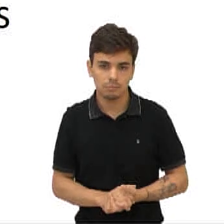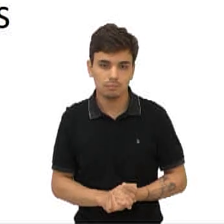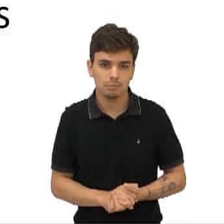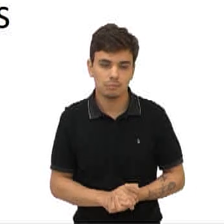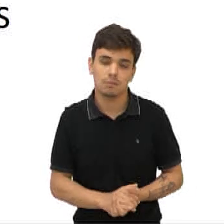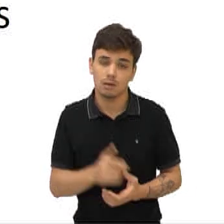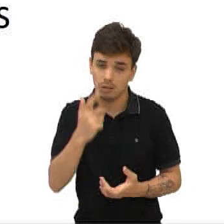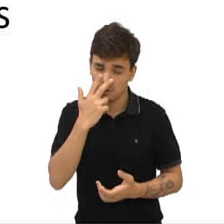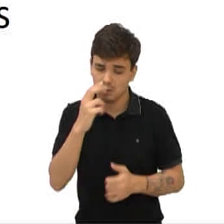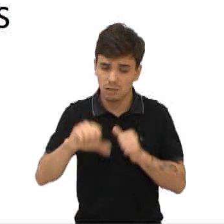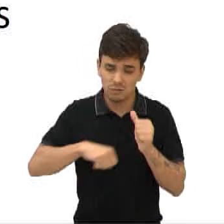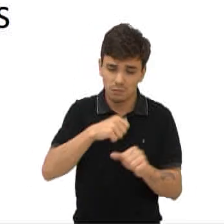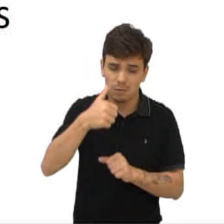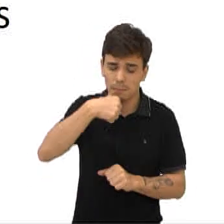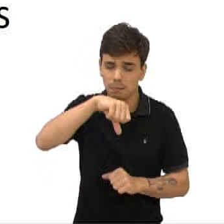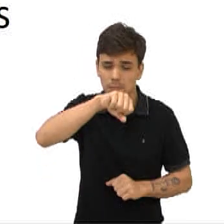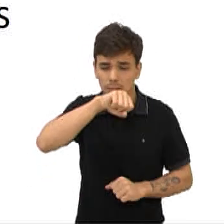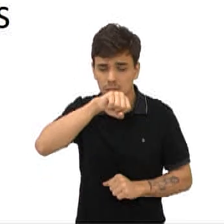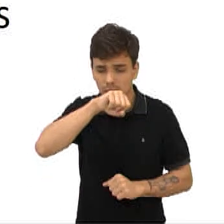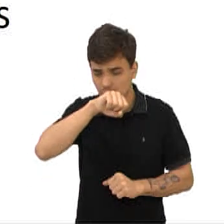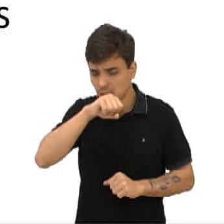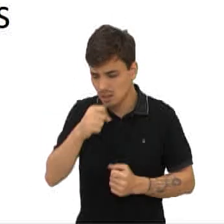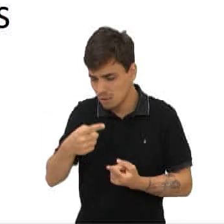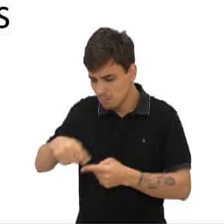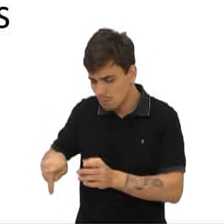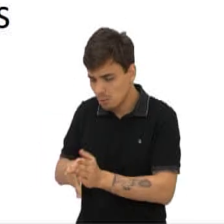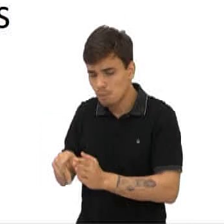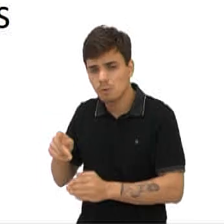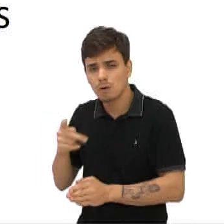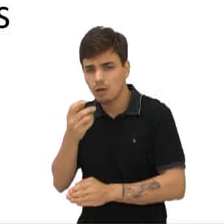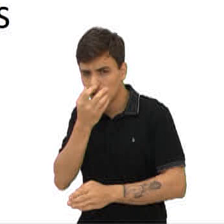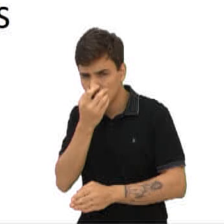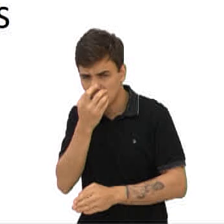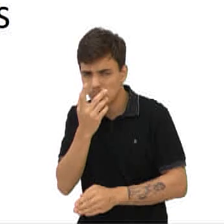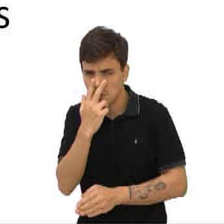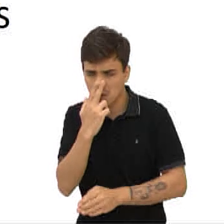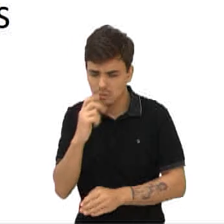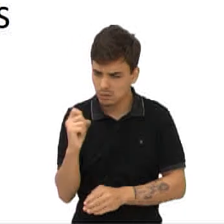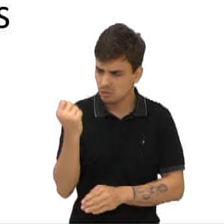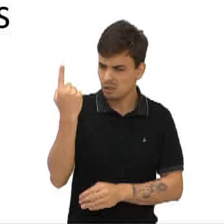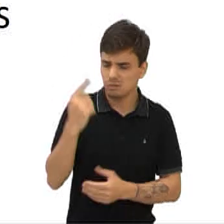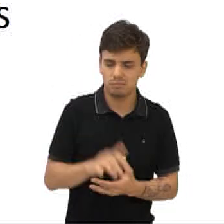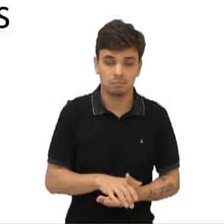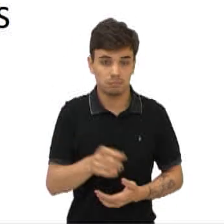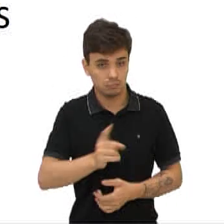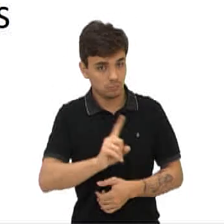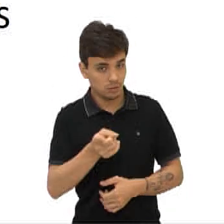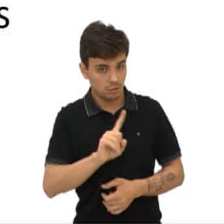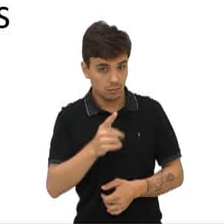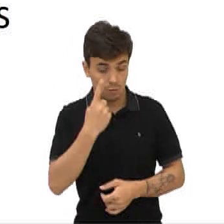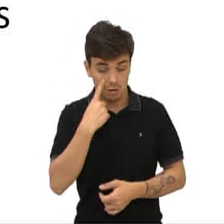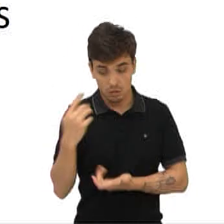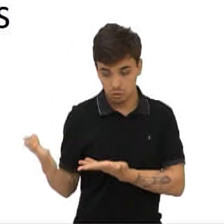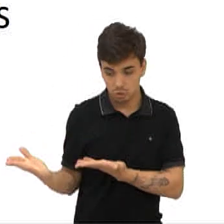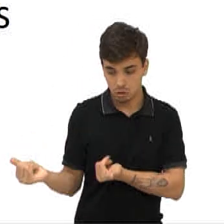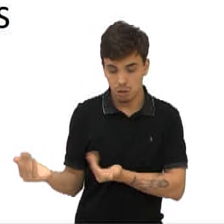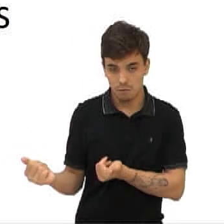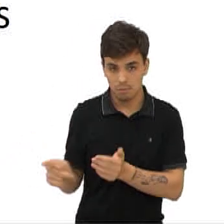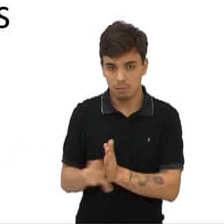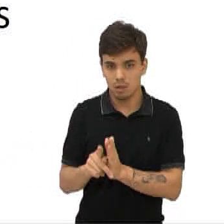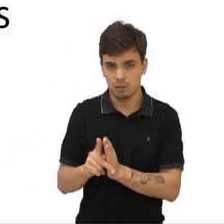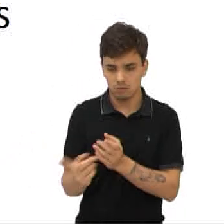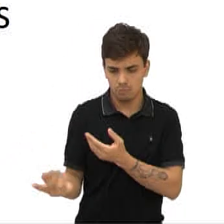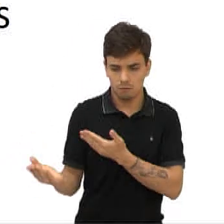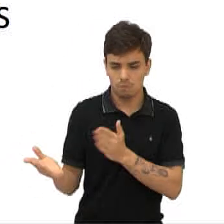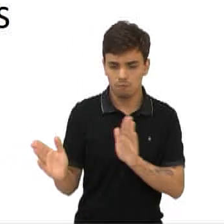Maternalizar um cão parece uma atitude senil. Não é. Os muito jovens mais voltados para a construção de